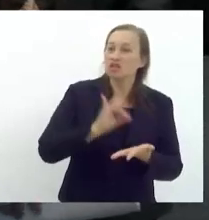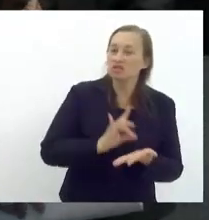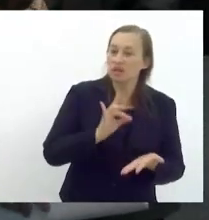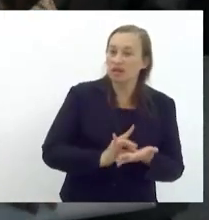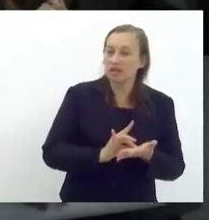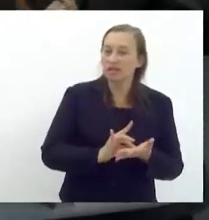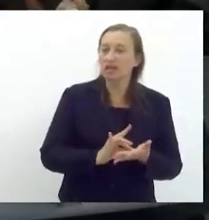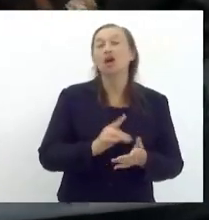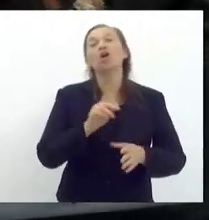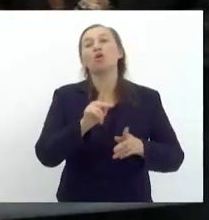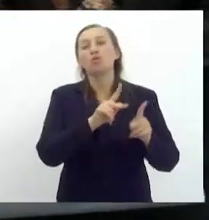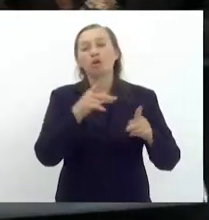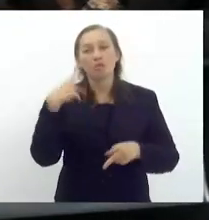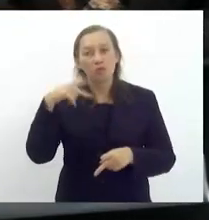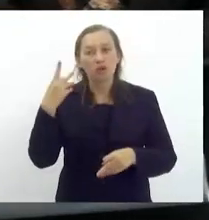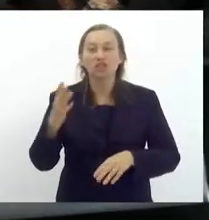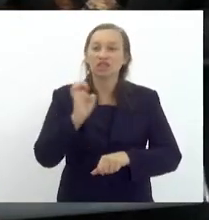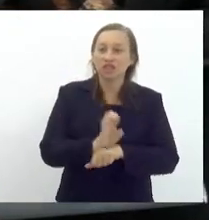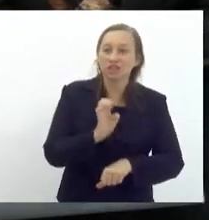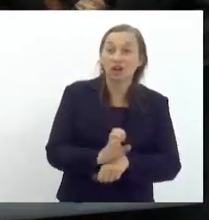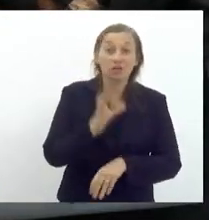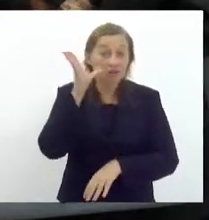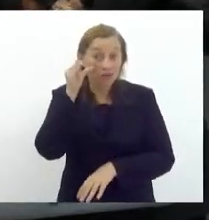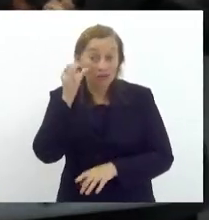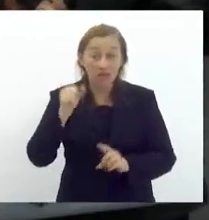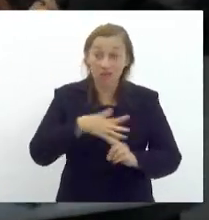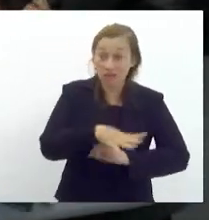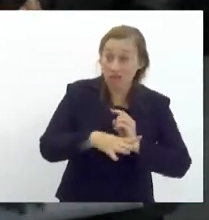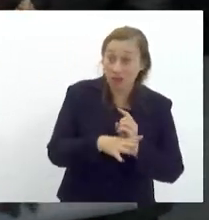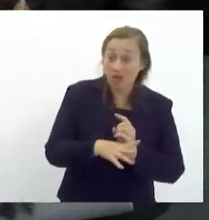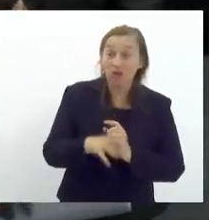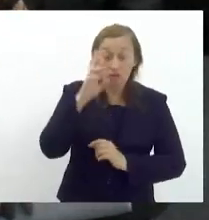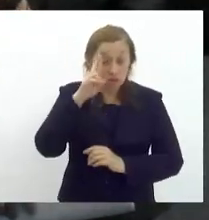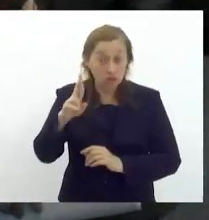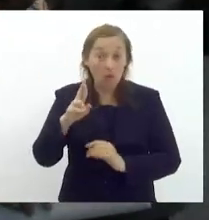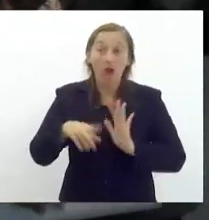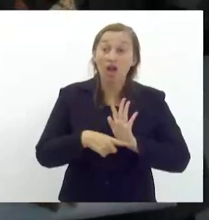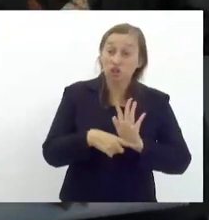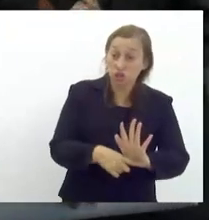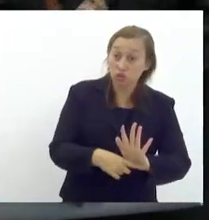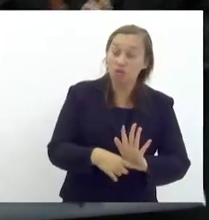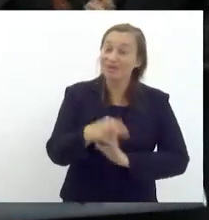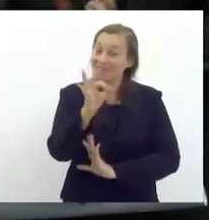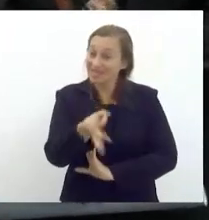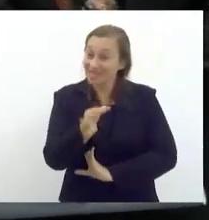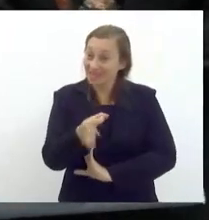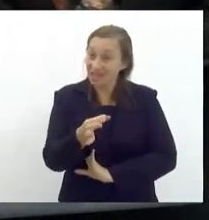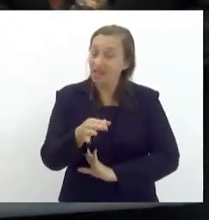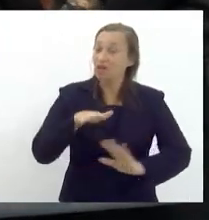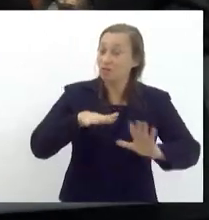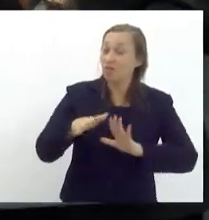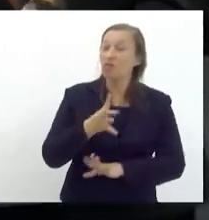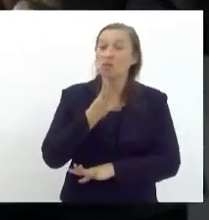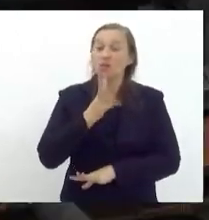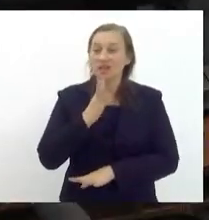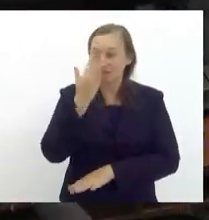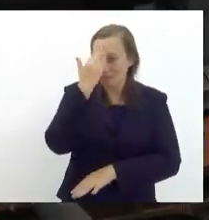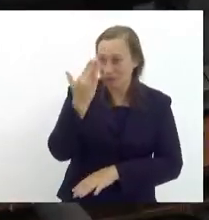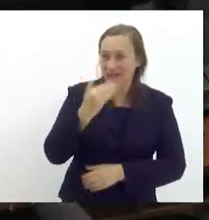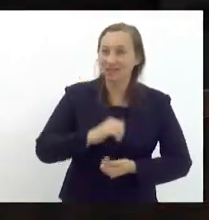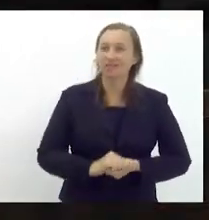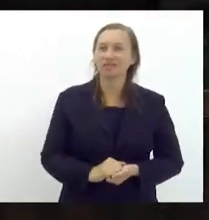uma política estadual de habitação de serviço social e vossa excelência contribuiu muito para isso e eu tenho certeza que os movimentos vão reconhecer Muito obrigado